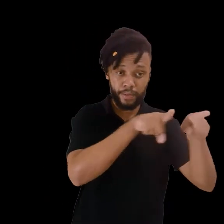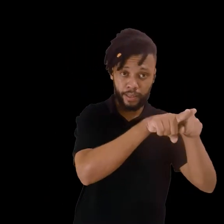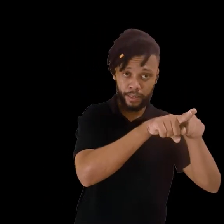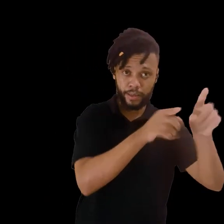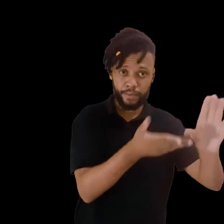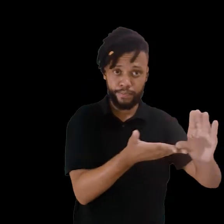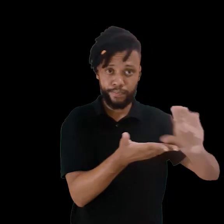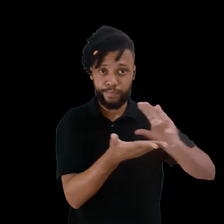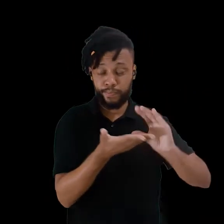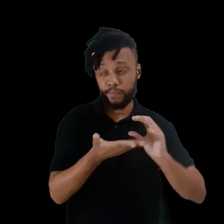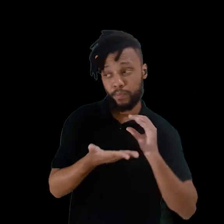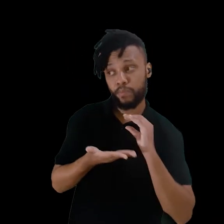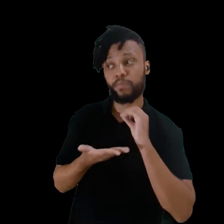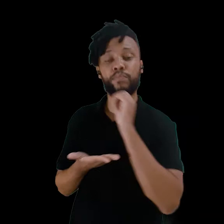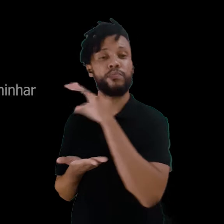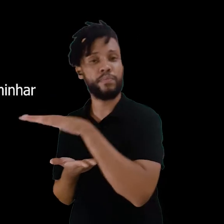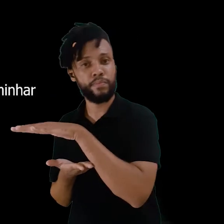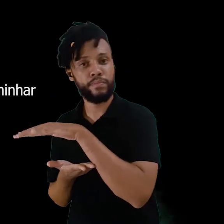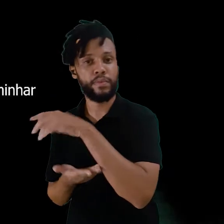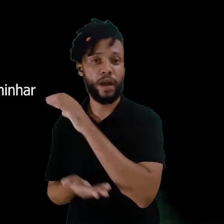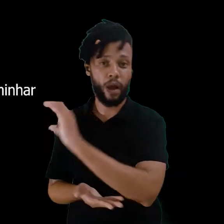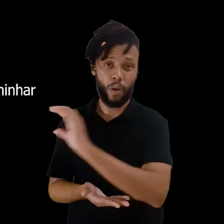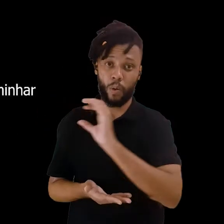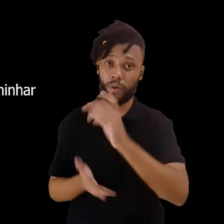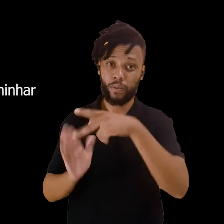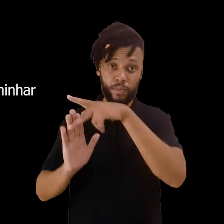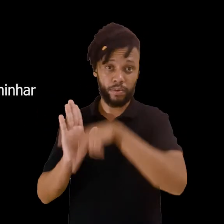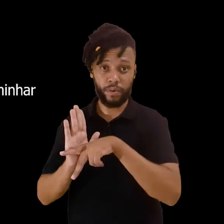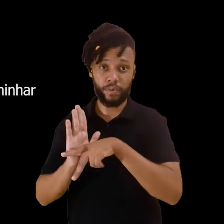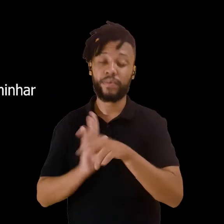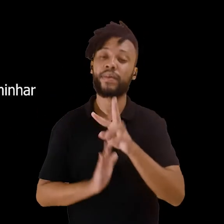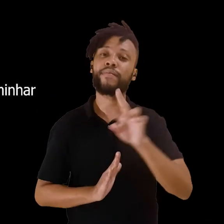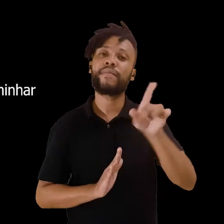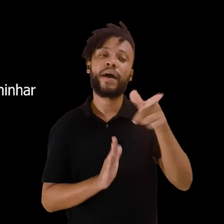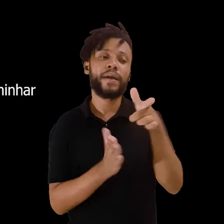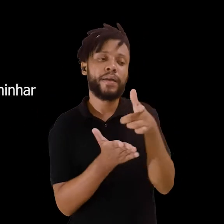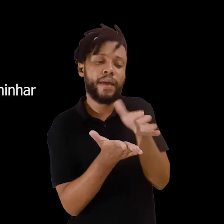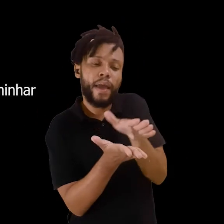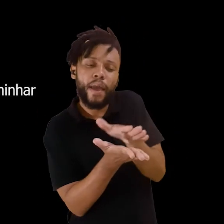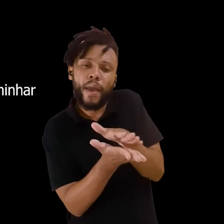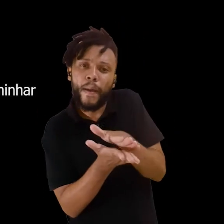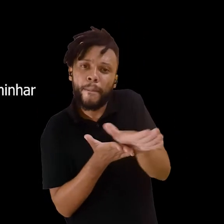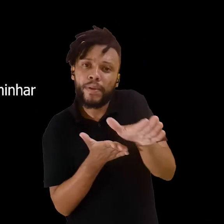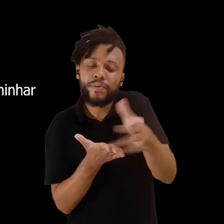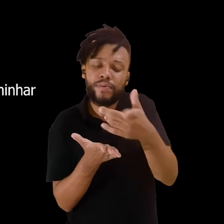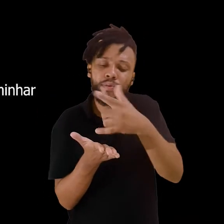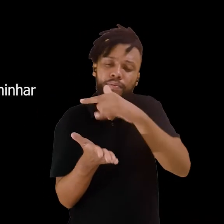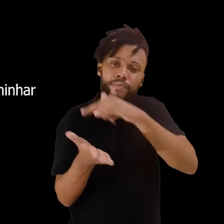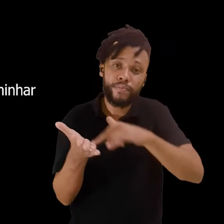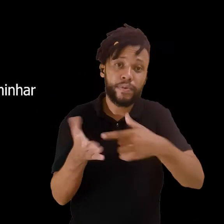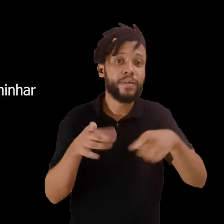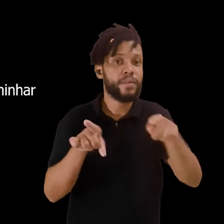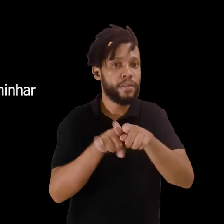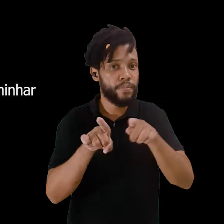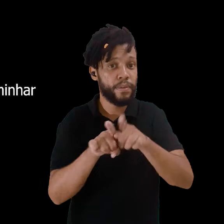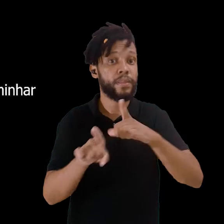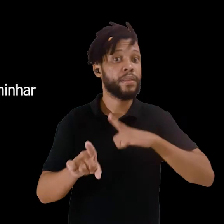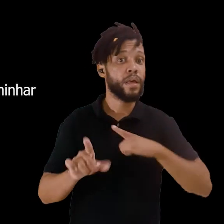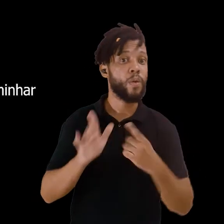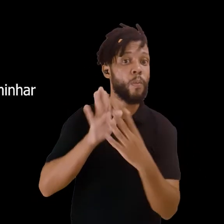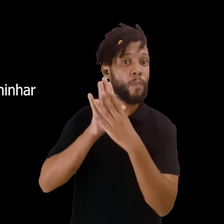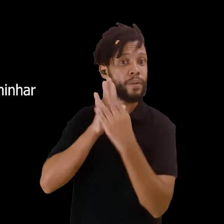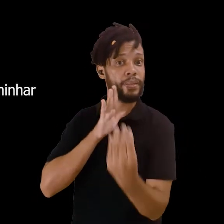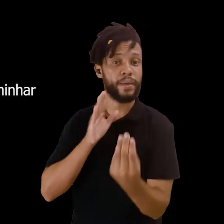na conta do projeto, você vai emitir um recibo que também tem um modelo lá